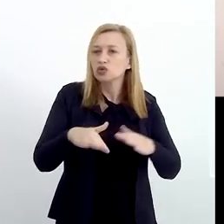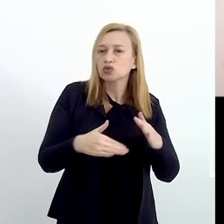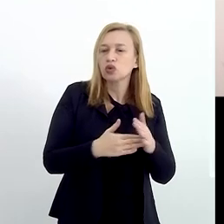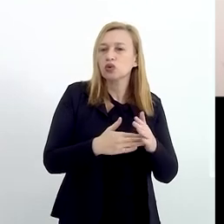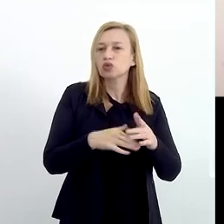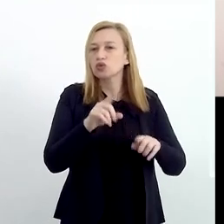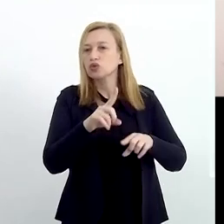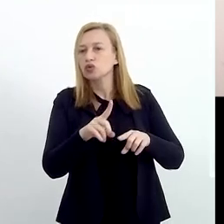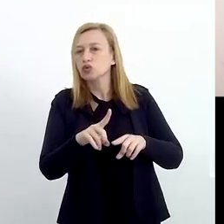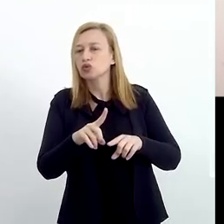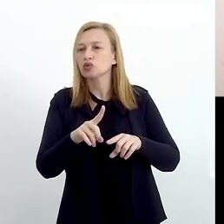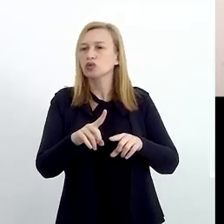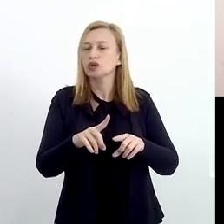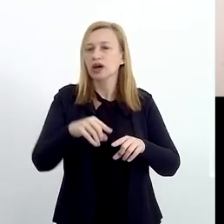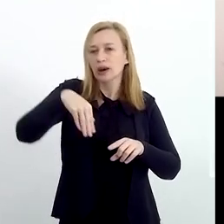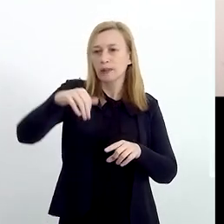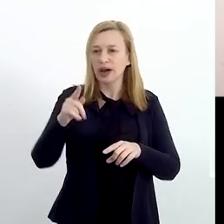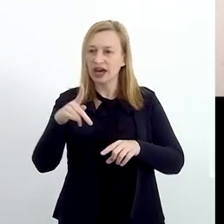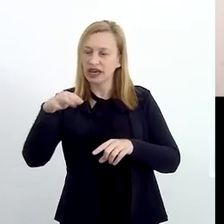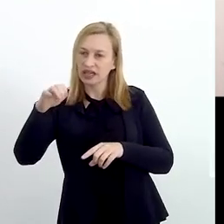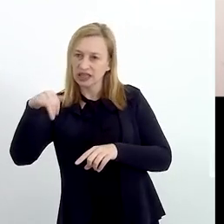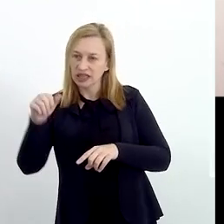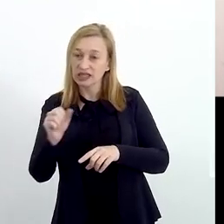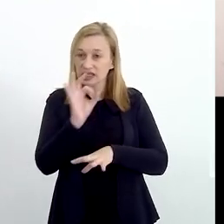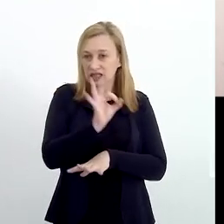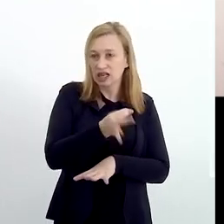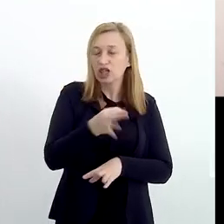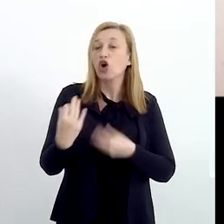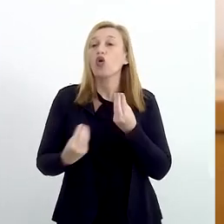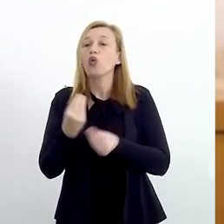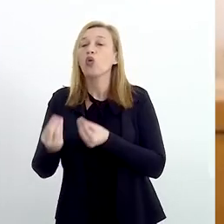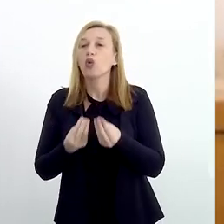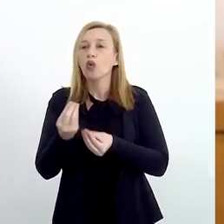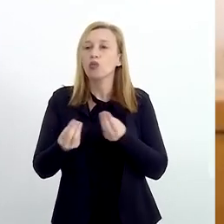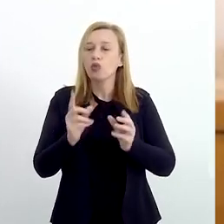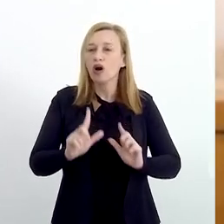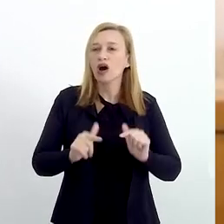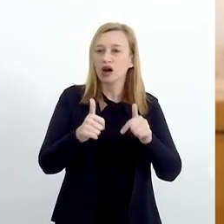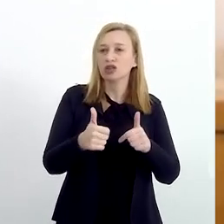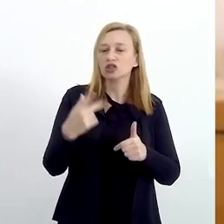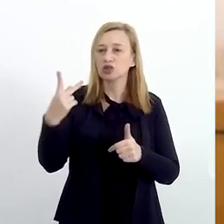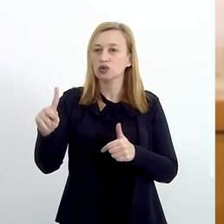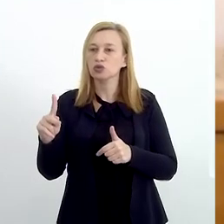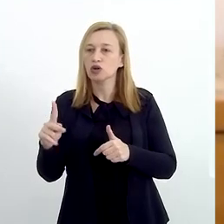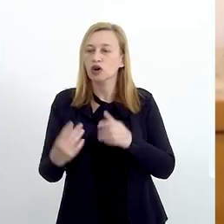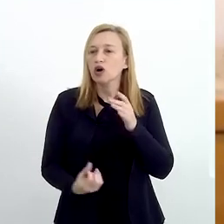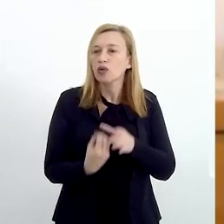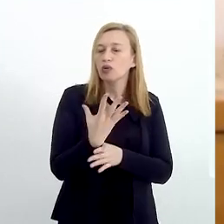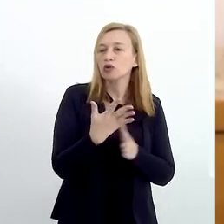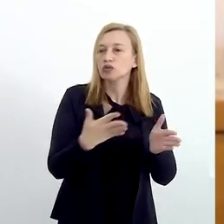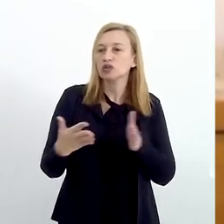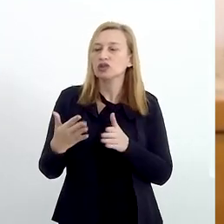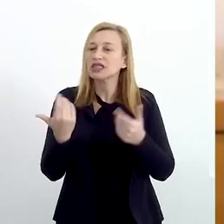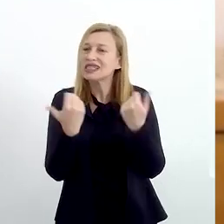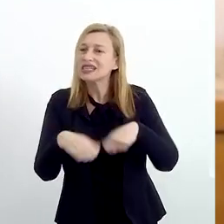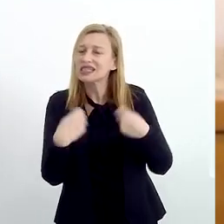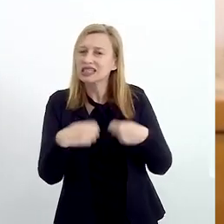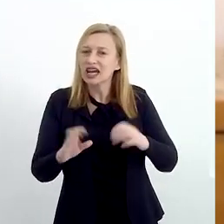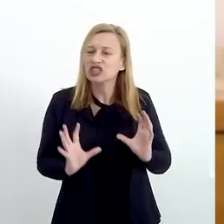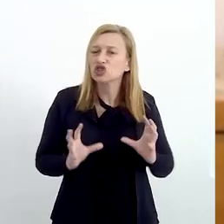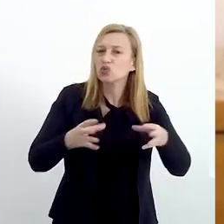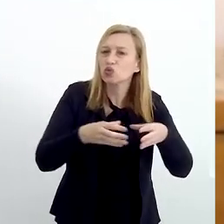todo o maquinário todos os equipamentos necessários Como que essa planta de menciona a sua produção de menciona a sua necessidade